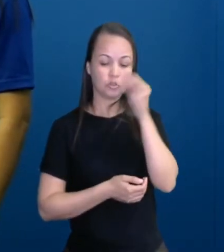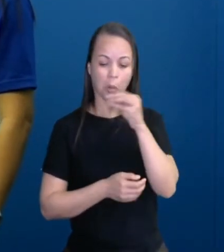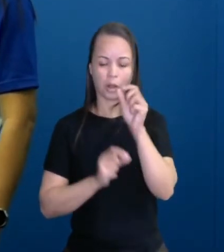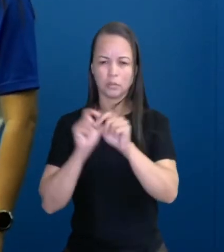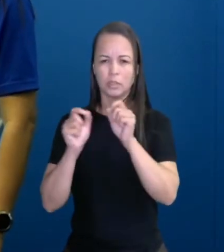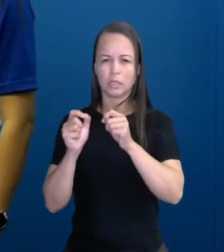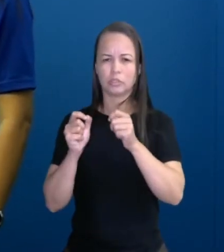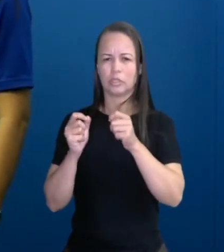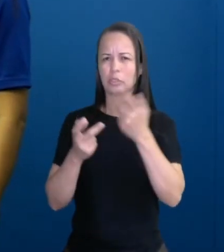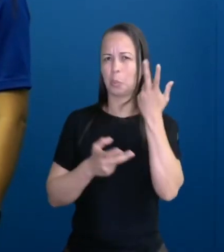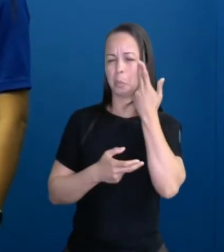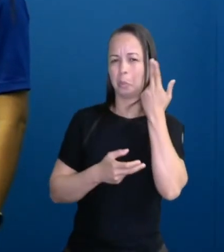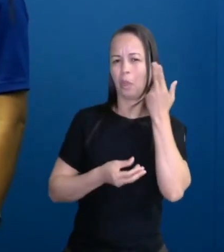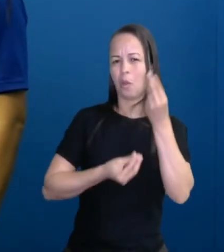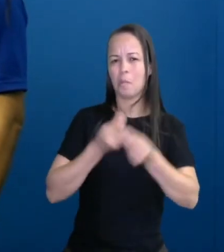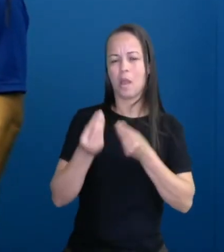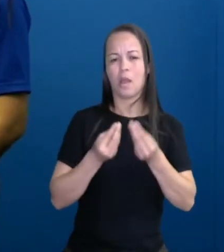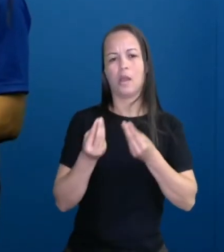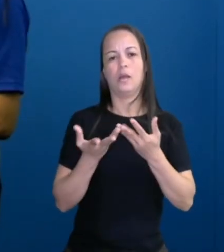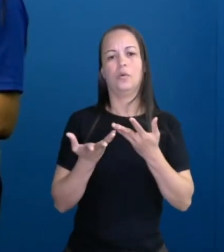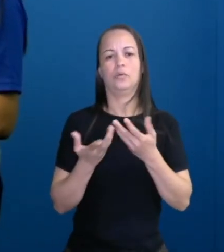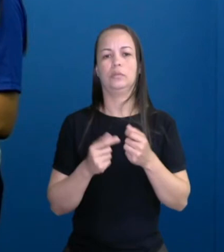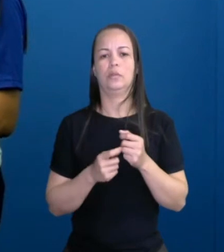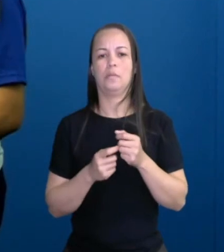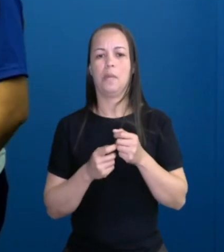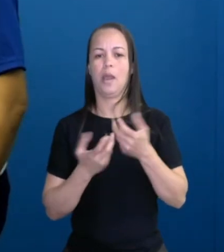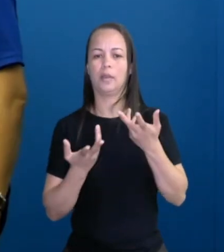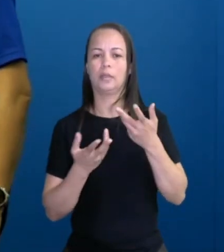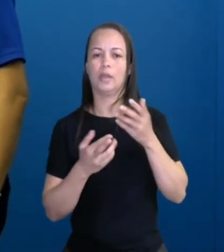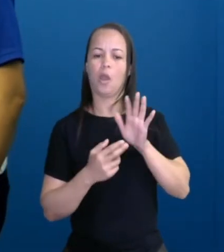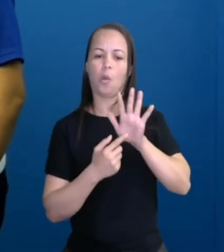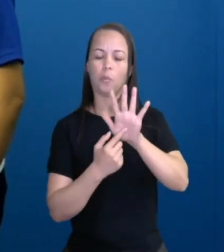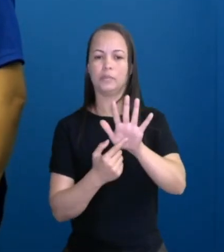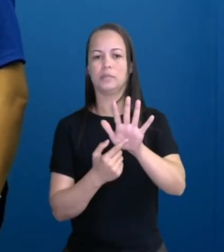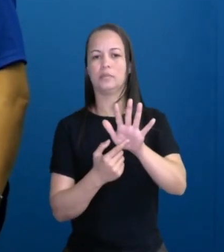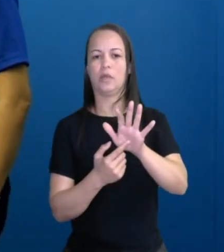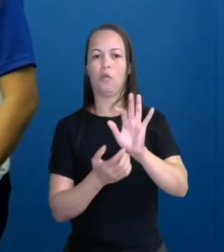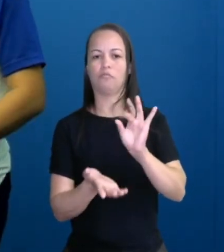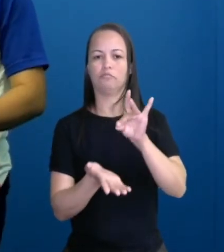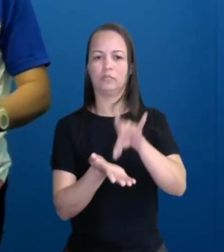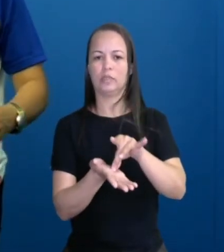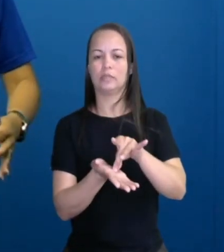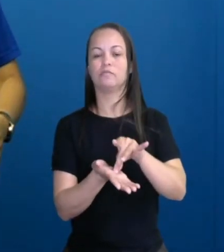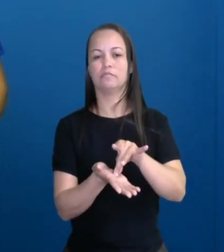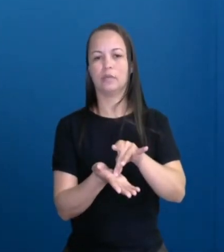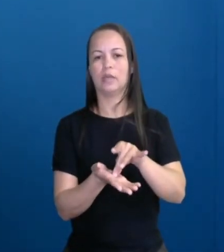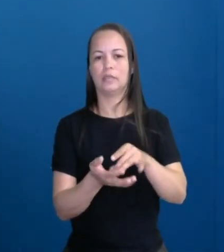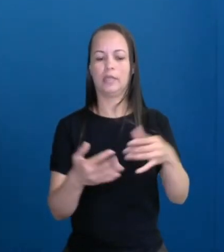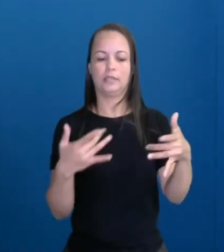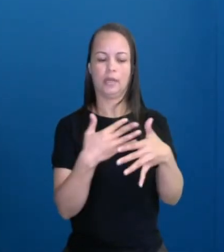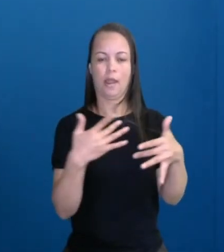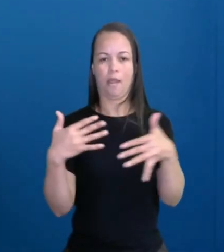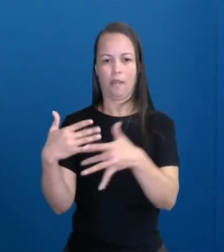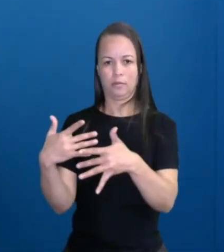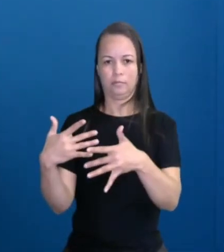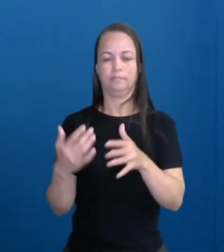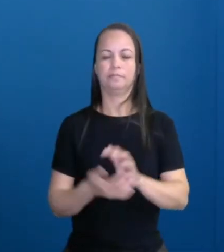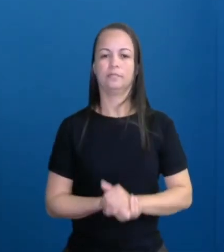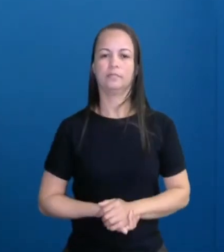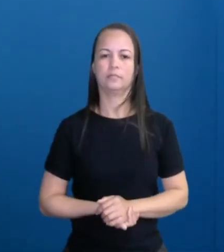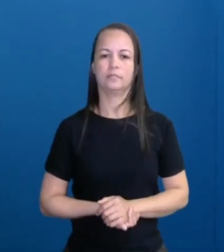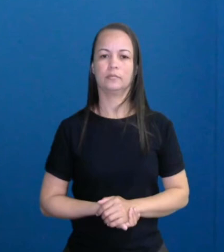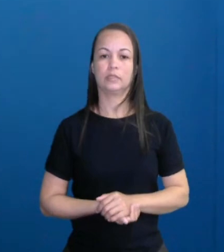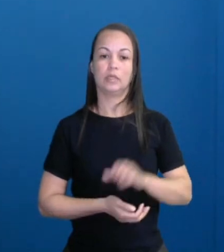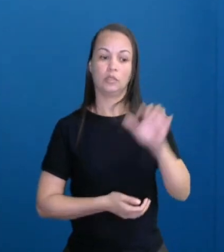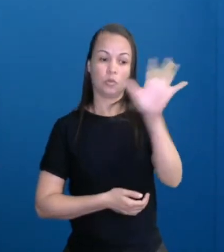distorções normais da projeção, marca a opção que indica a distância real entre as cidades, né? Então, lá